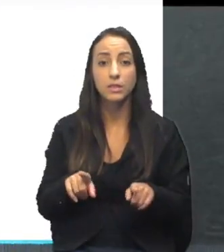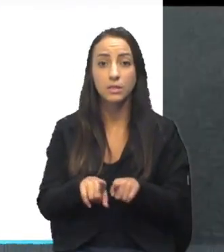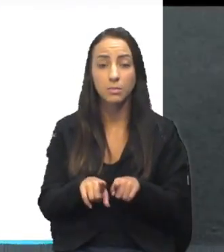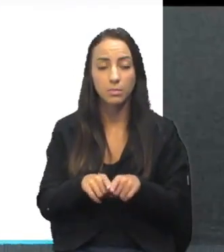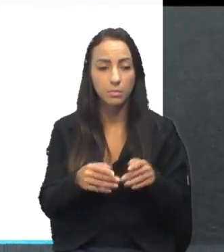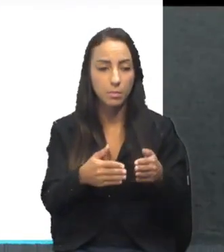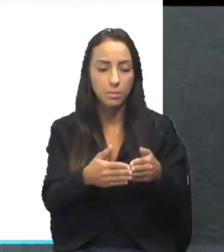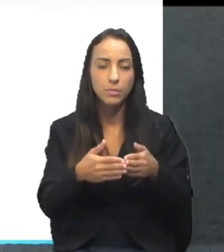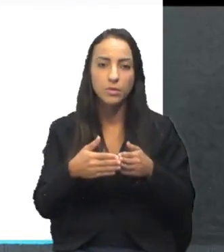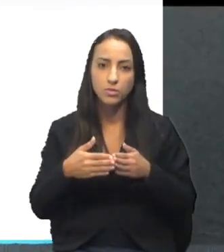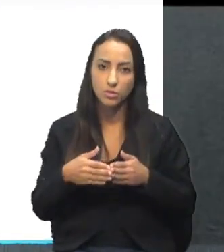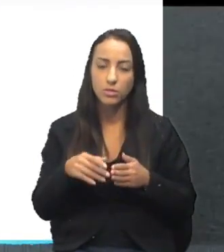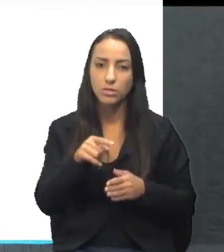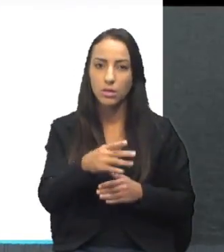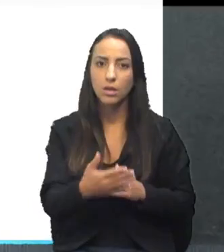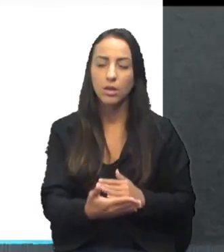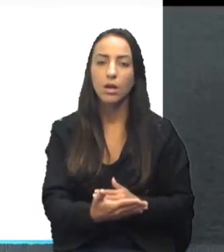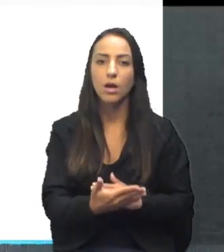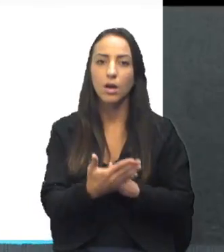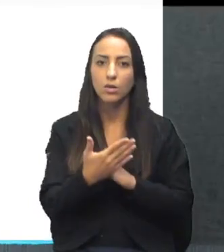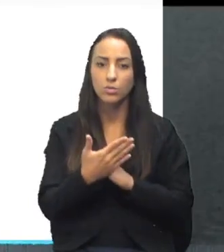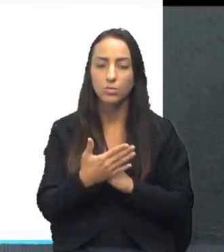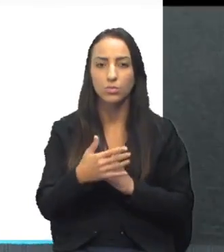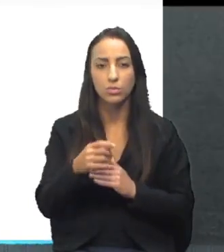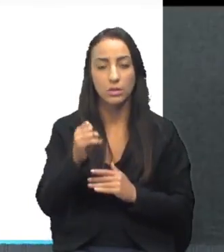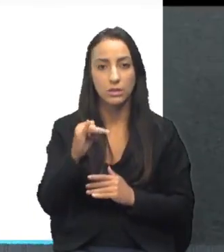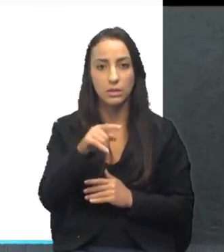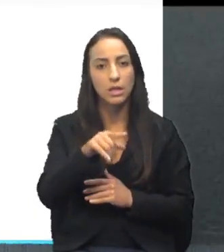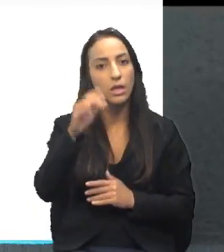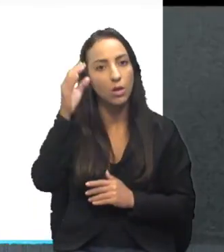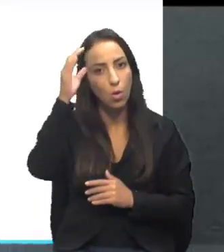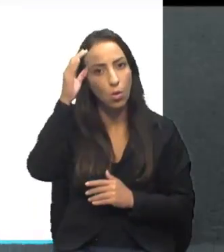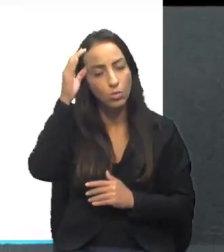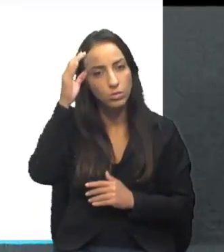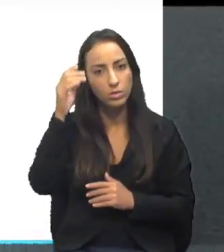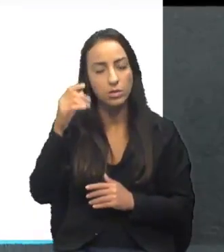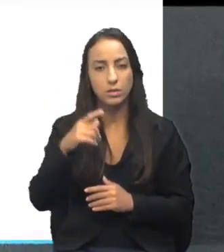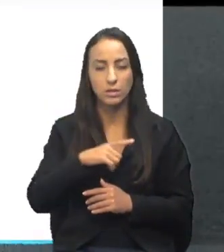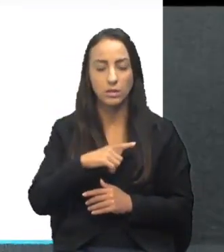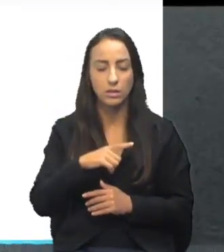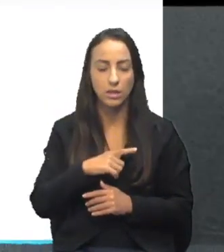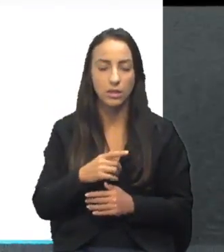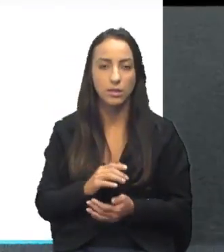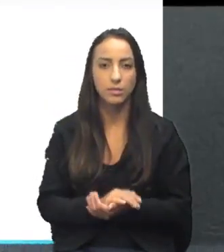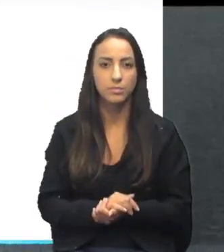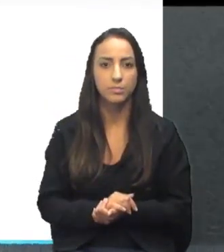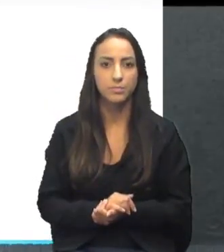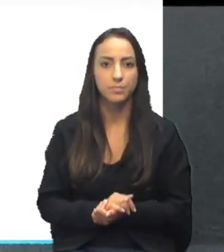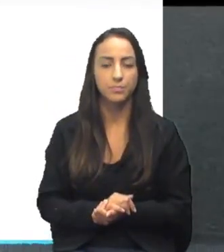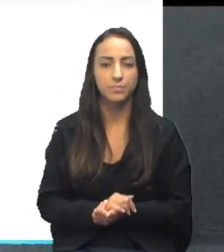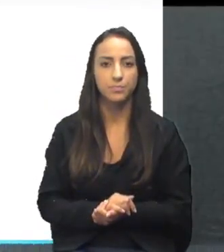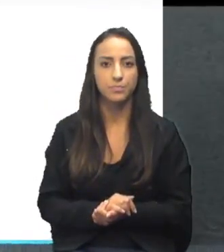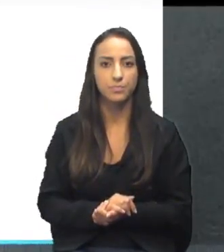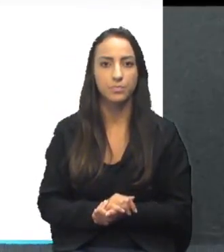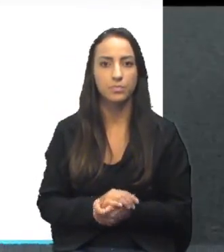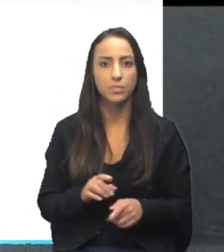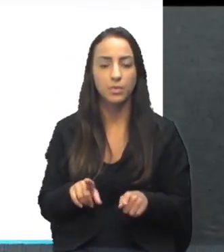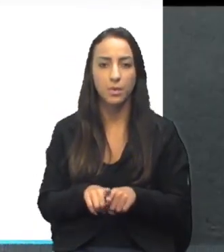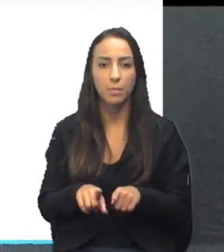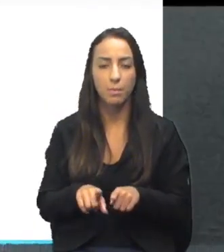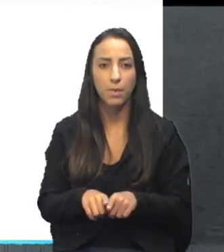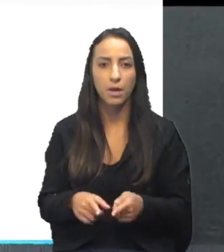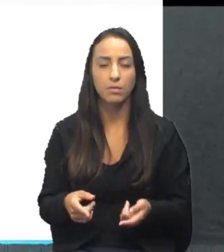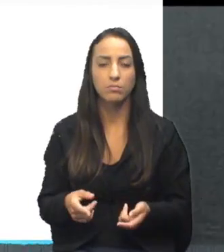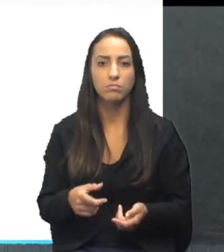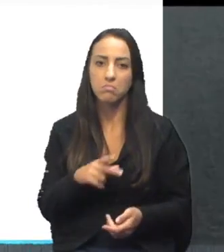Pedir colaboração do cliente quando ele estiver consciente, dentro, é claro, das suas possibilidades, e proporcionar privacidade